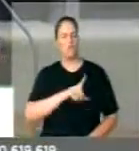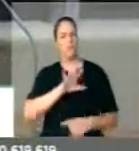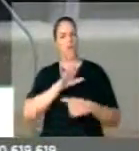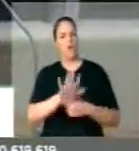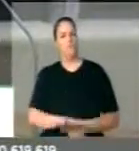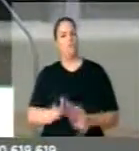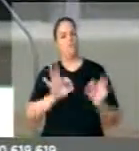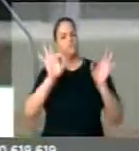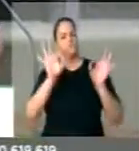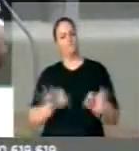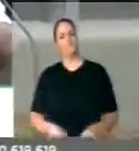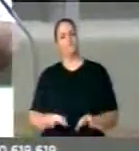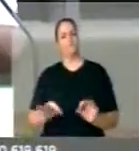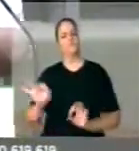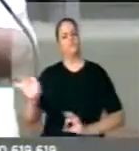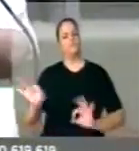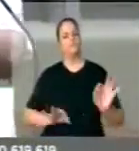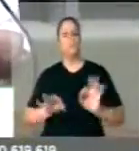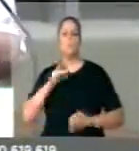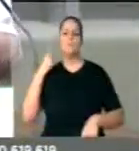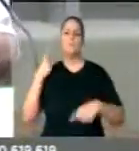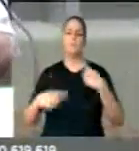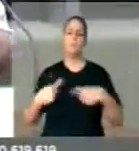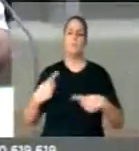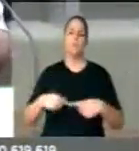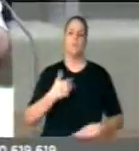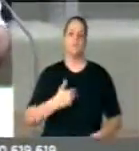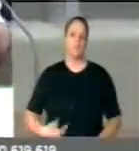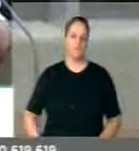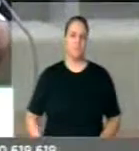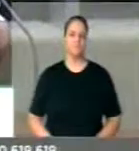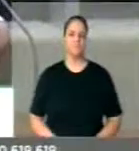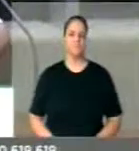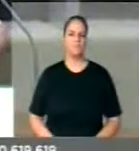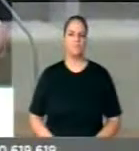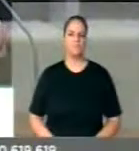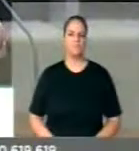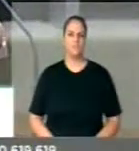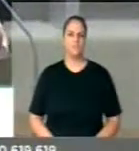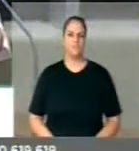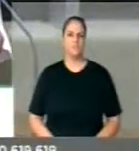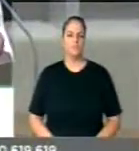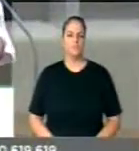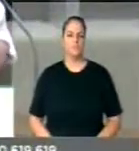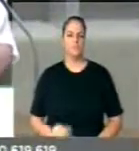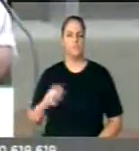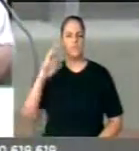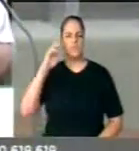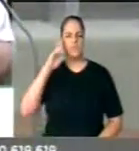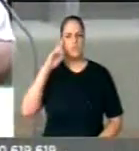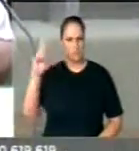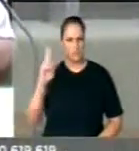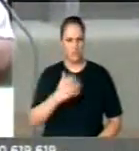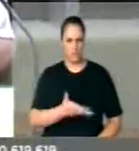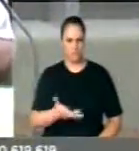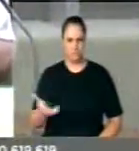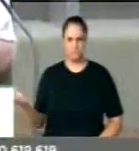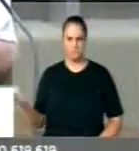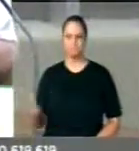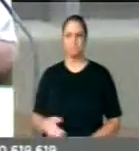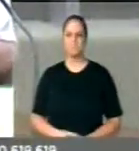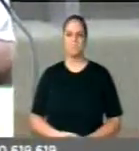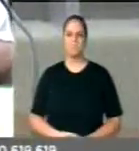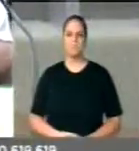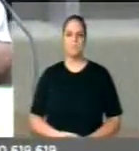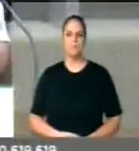efetivamente para a formulação de políticas públicas. Senhor presidente, senhores parlamentares, abrir a